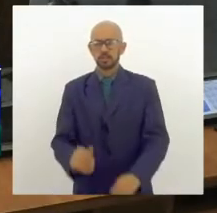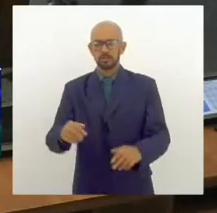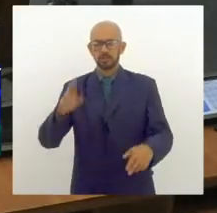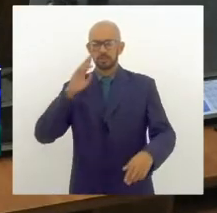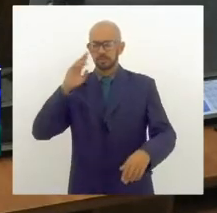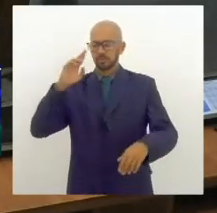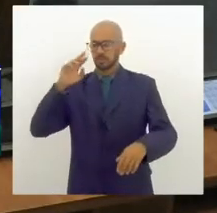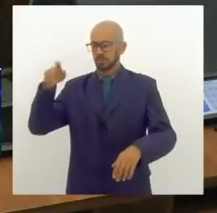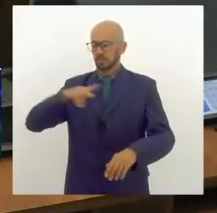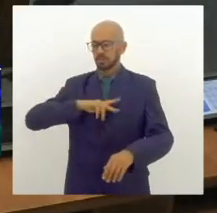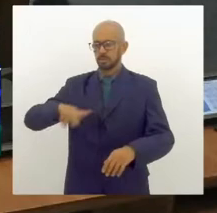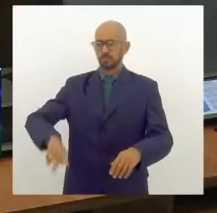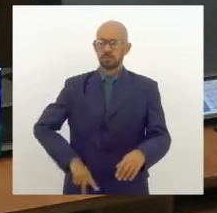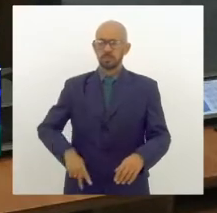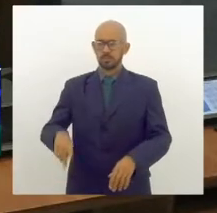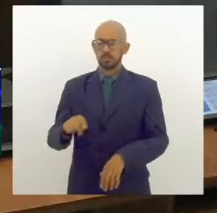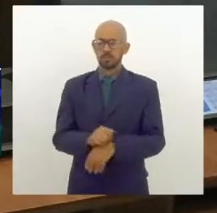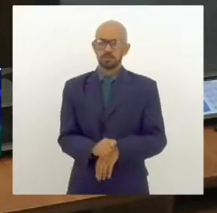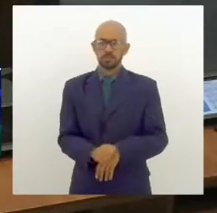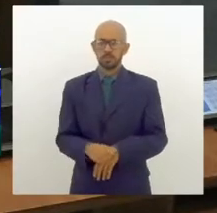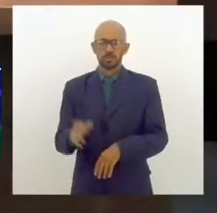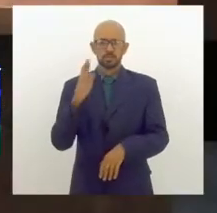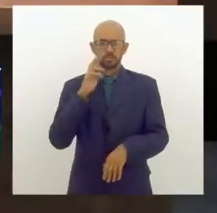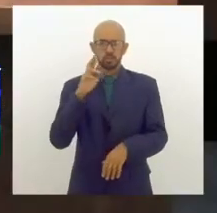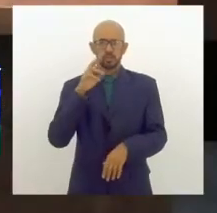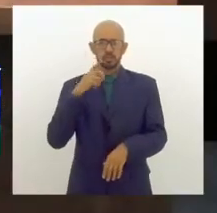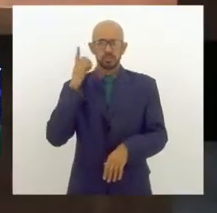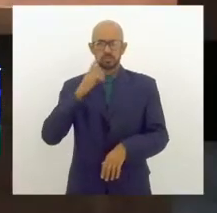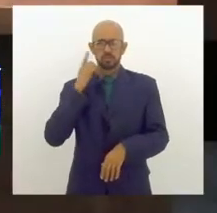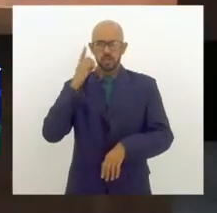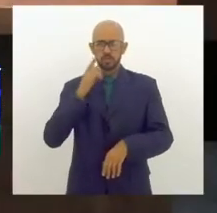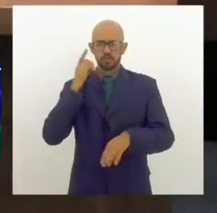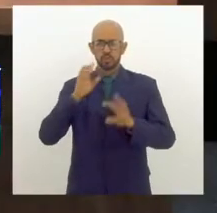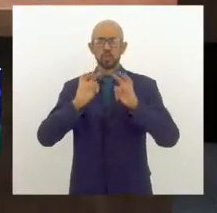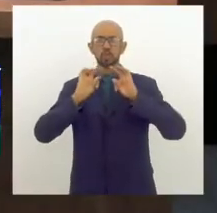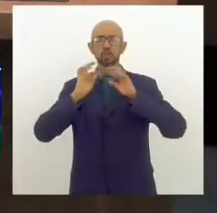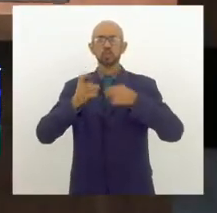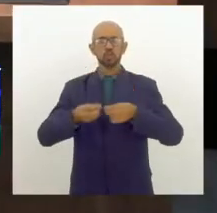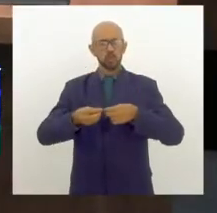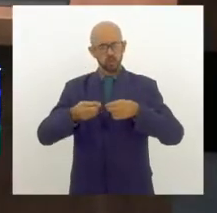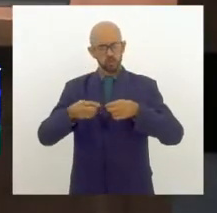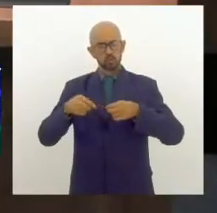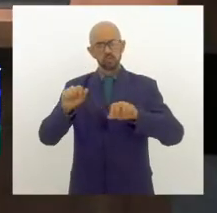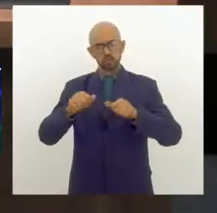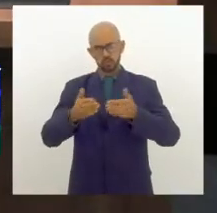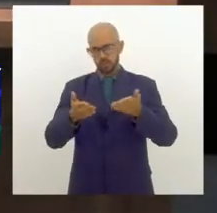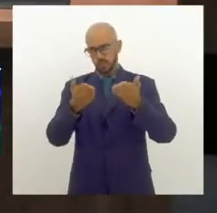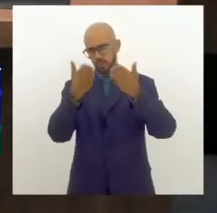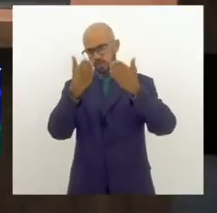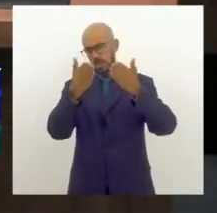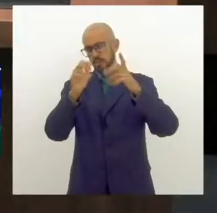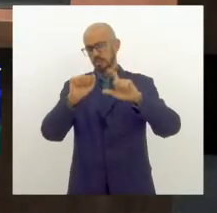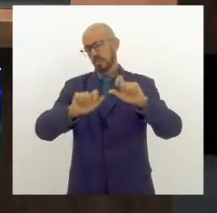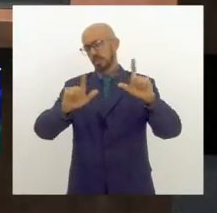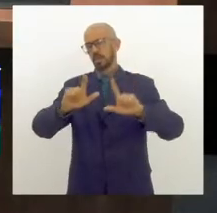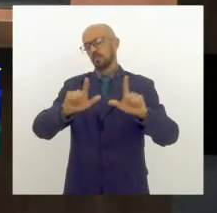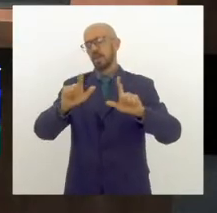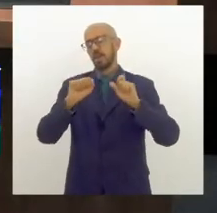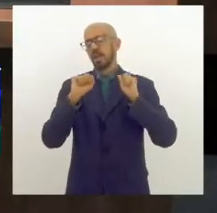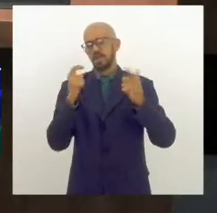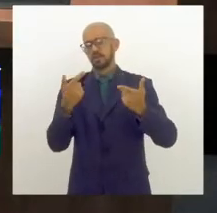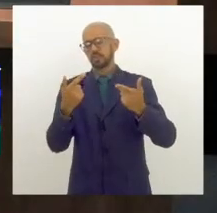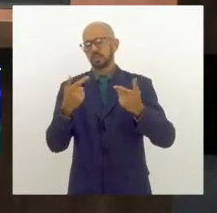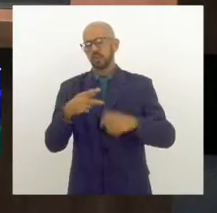presidente André Siciliano, senhoras e senhores deputados, e todos os que nos assistem pela TV Alerj, o projeto de